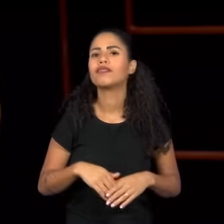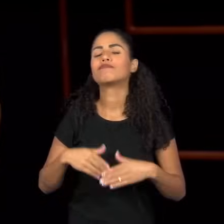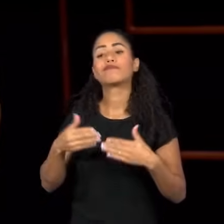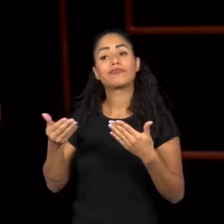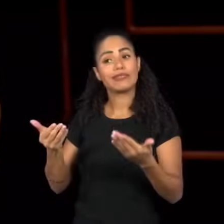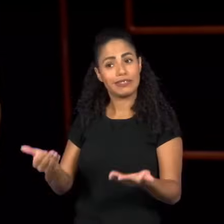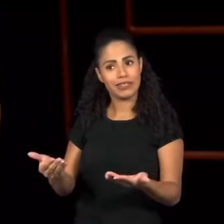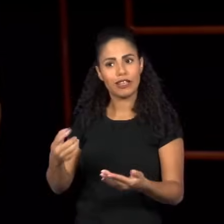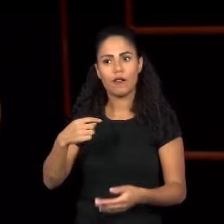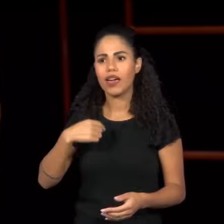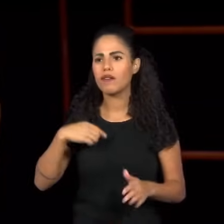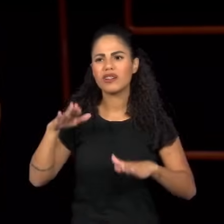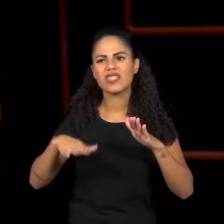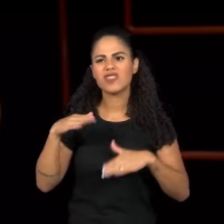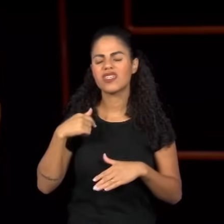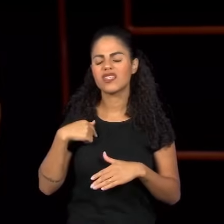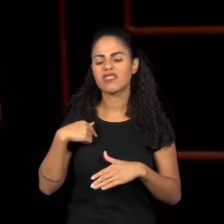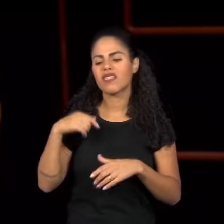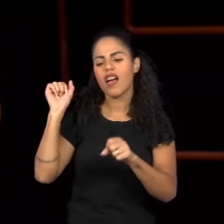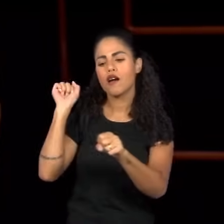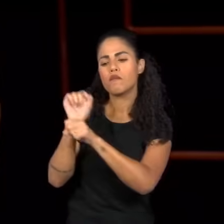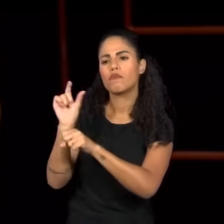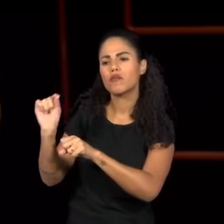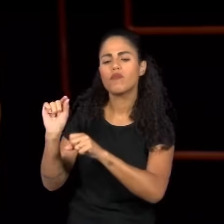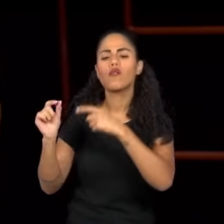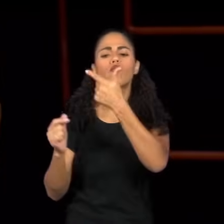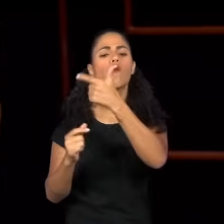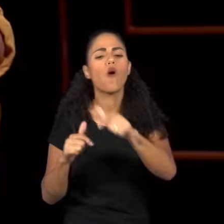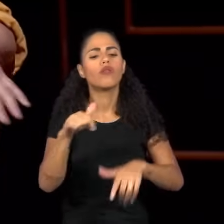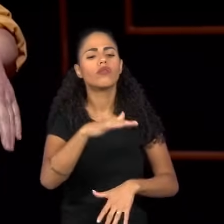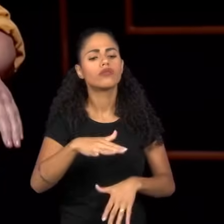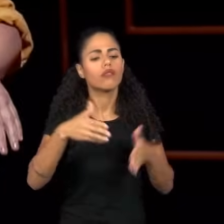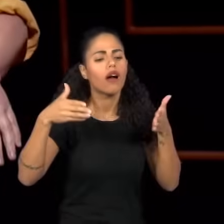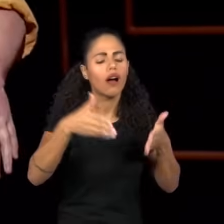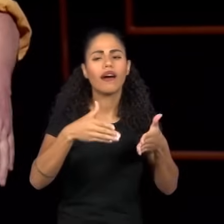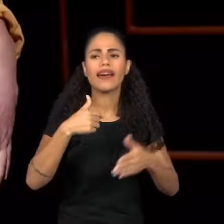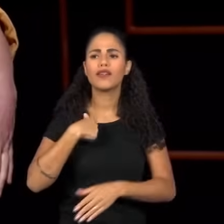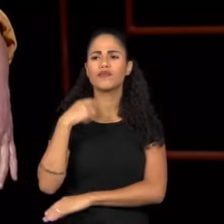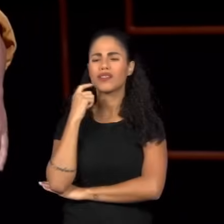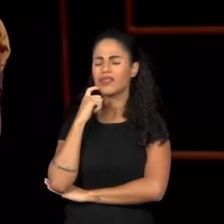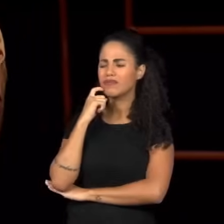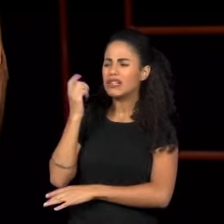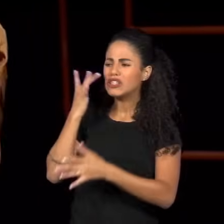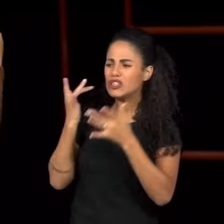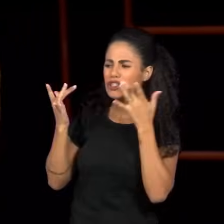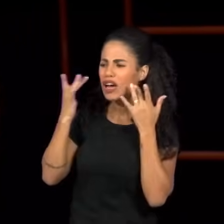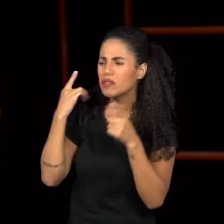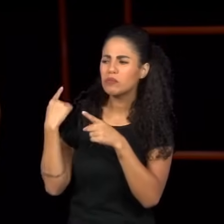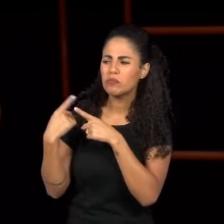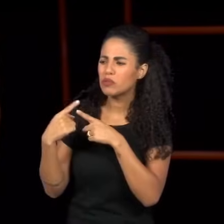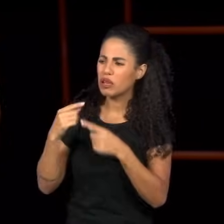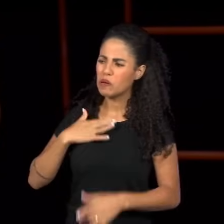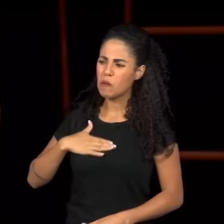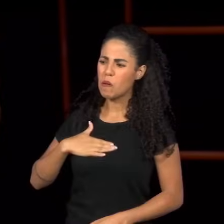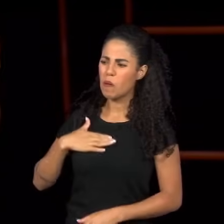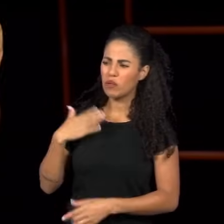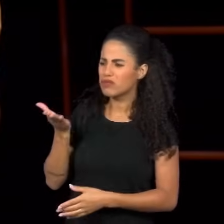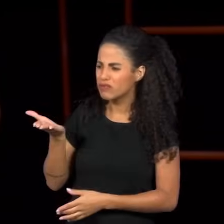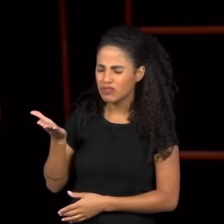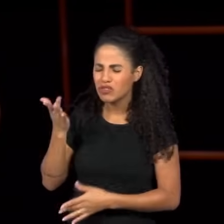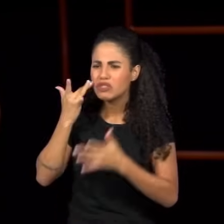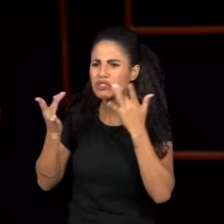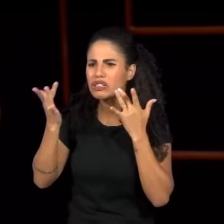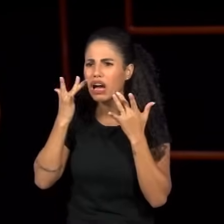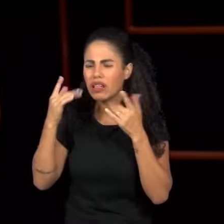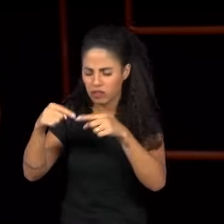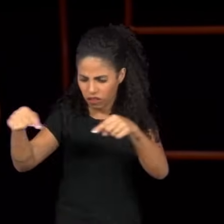é, eu tenho esses desencantos, assim. Eu falei, por que eu estou fazendo teatro? Por que eu passo a tarde inteira